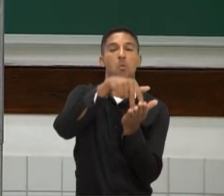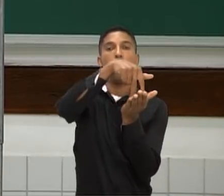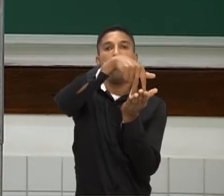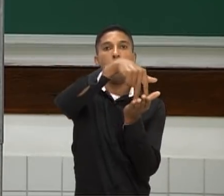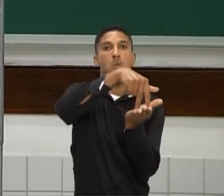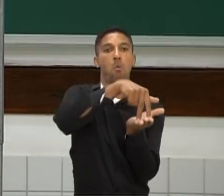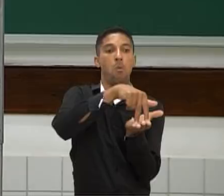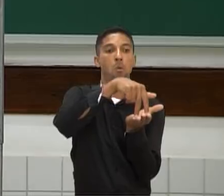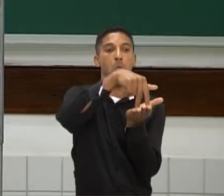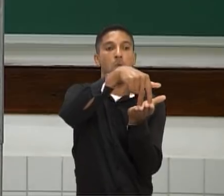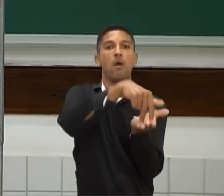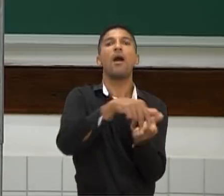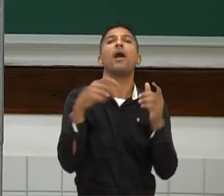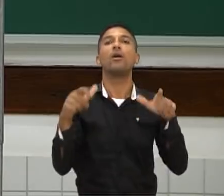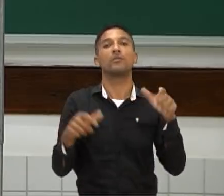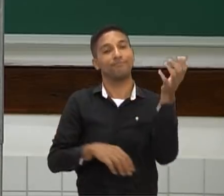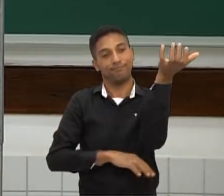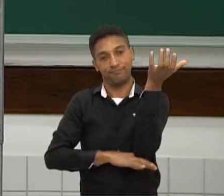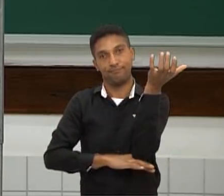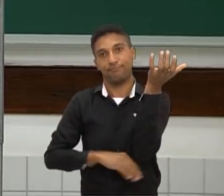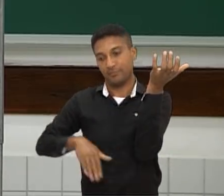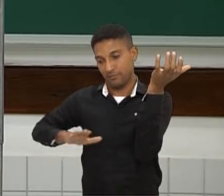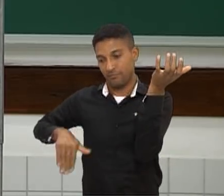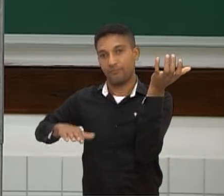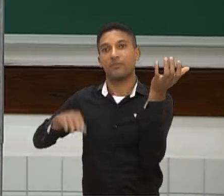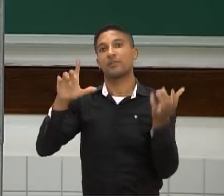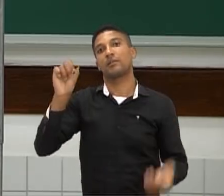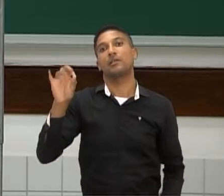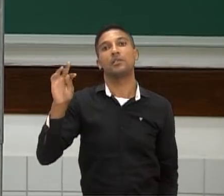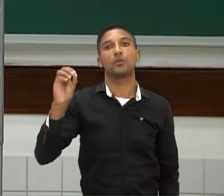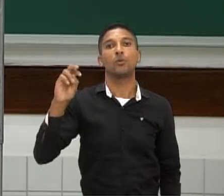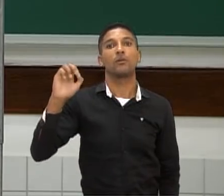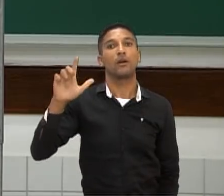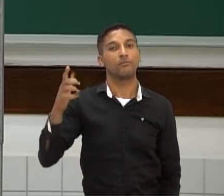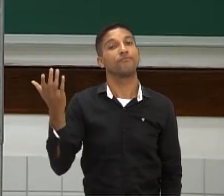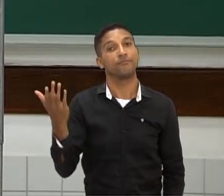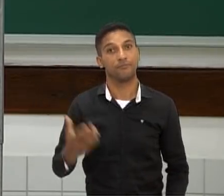começou a ocupação urbana do nosso país.